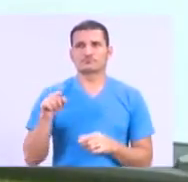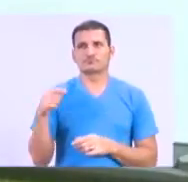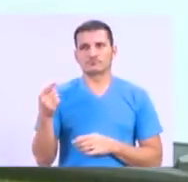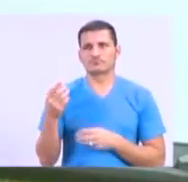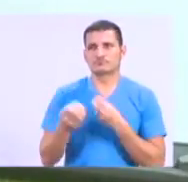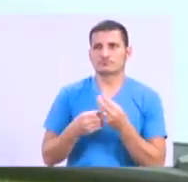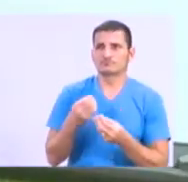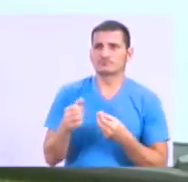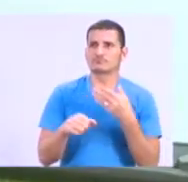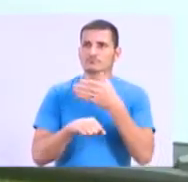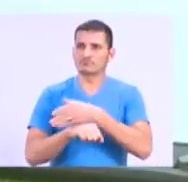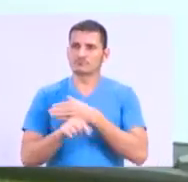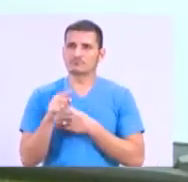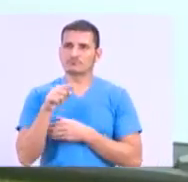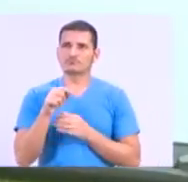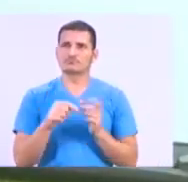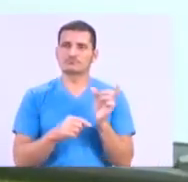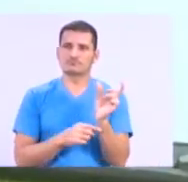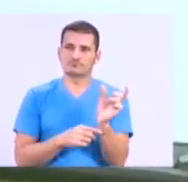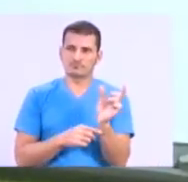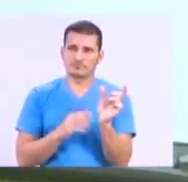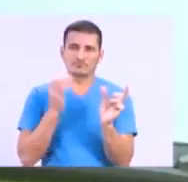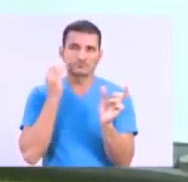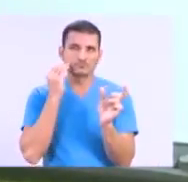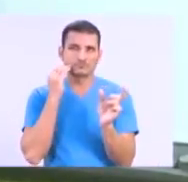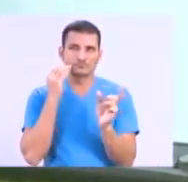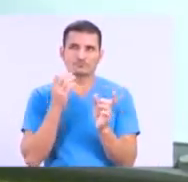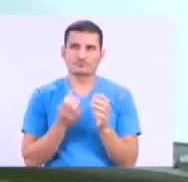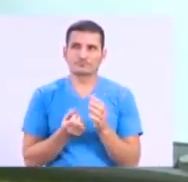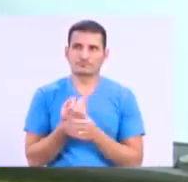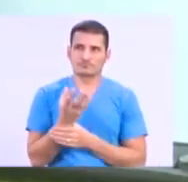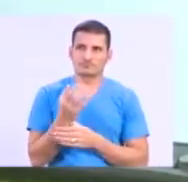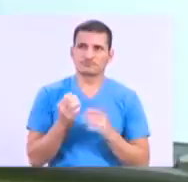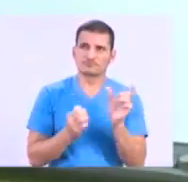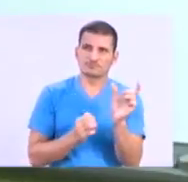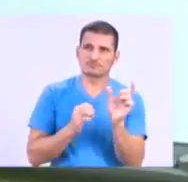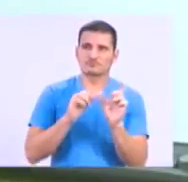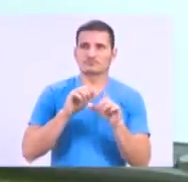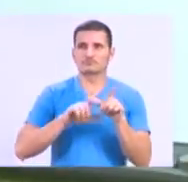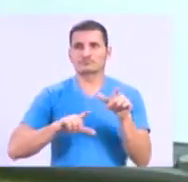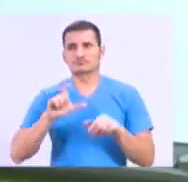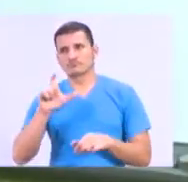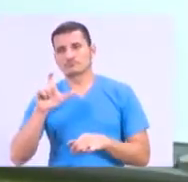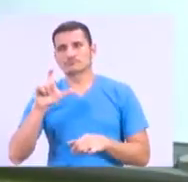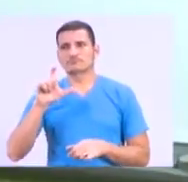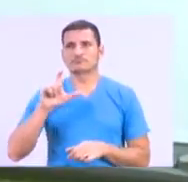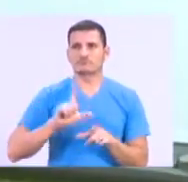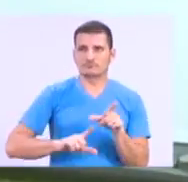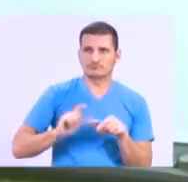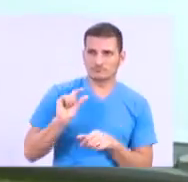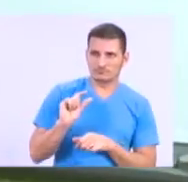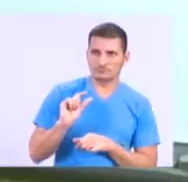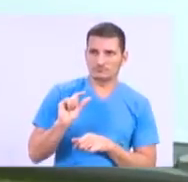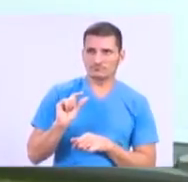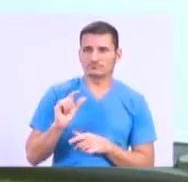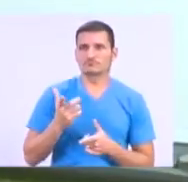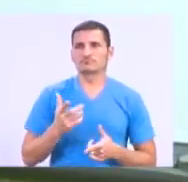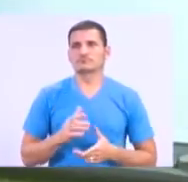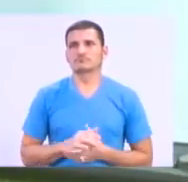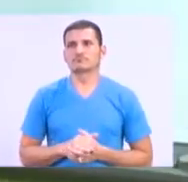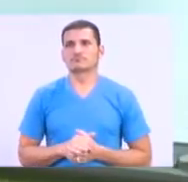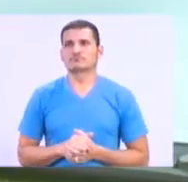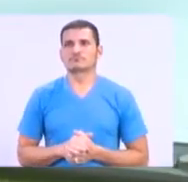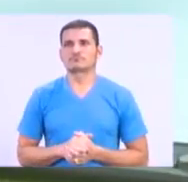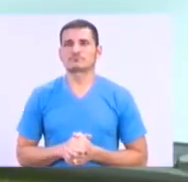acessar essas variáveis, tentando criar variáveis maiúsculas e minúsculas e achando que vai acessar os valores que